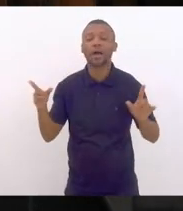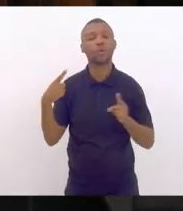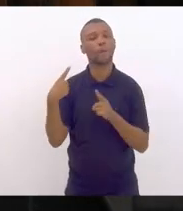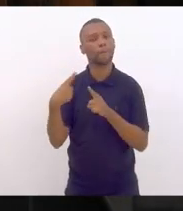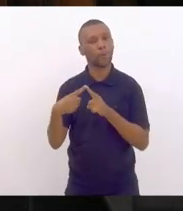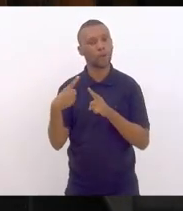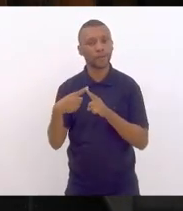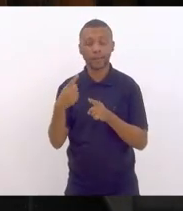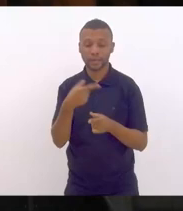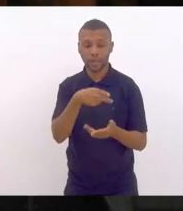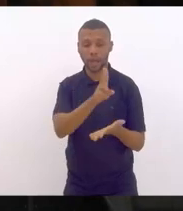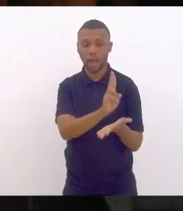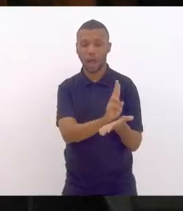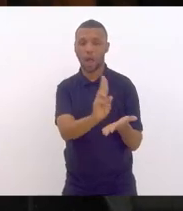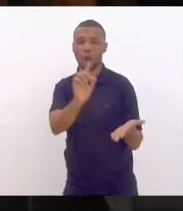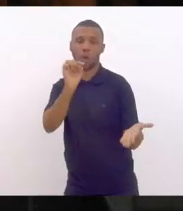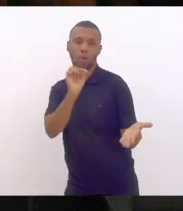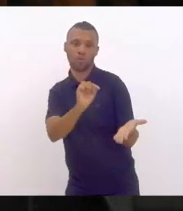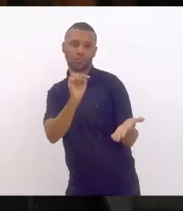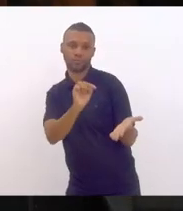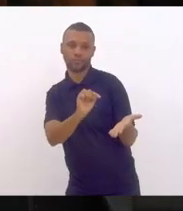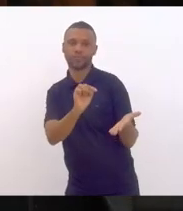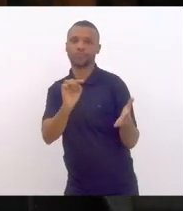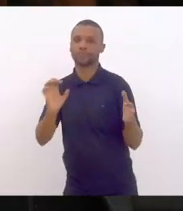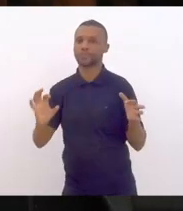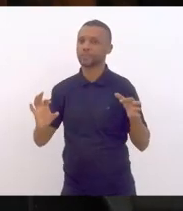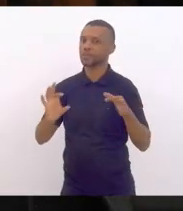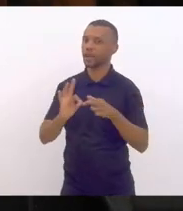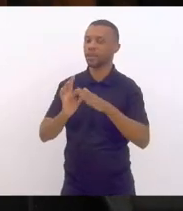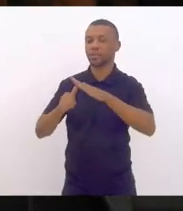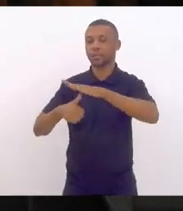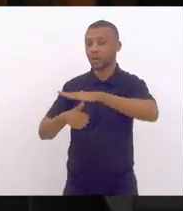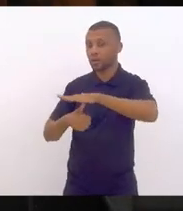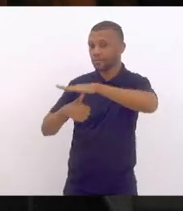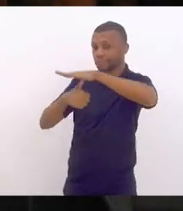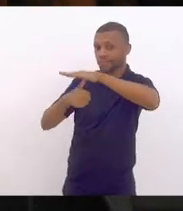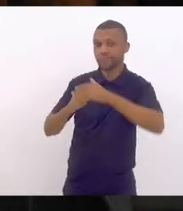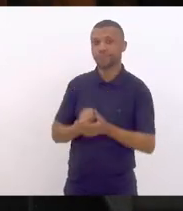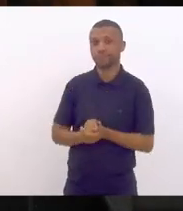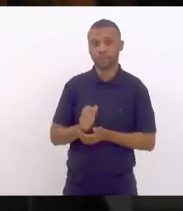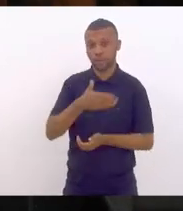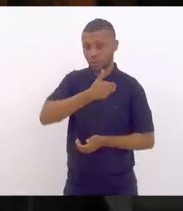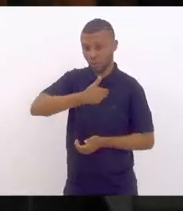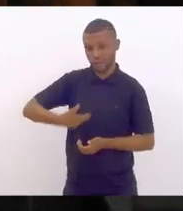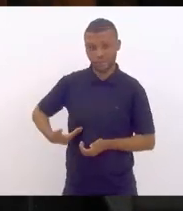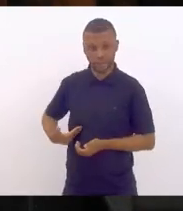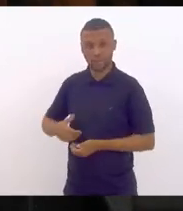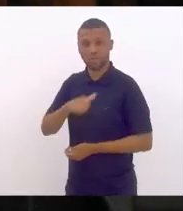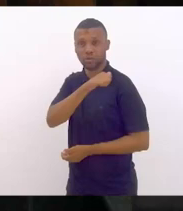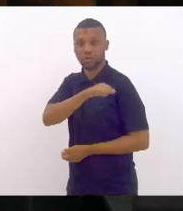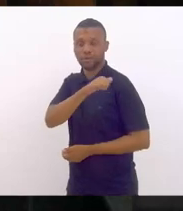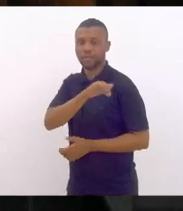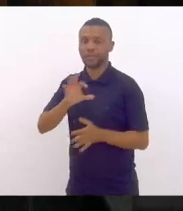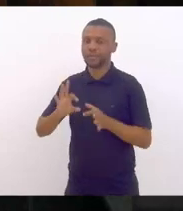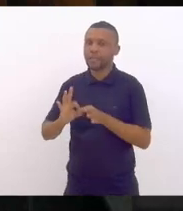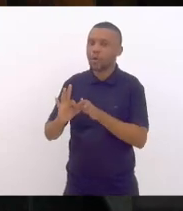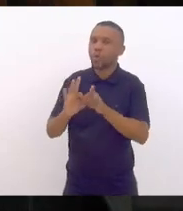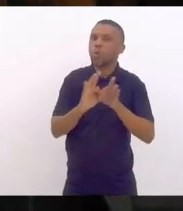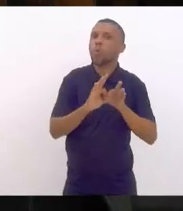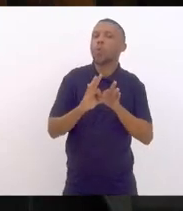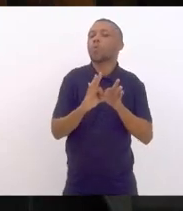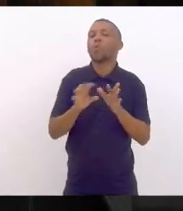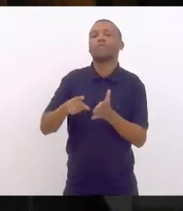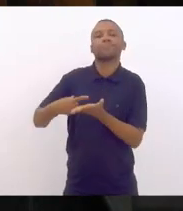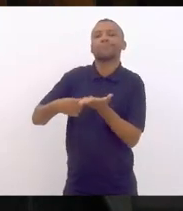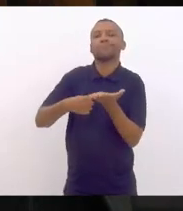a universidade através do seu reitor e o governo do estado estavam tão unidos eu